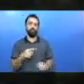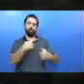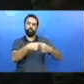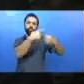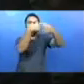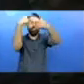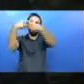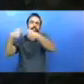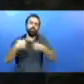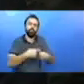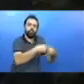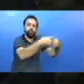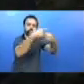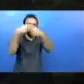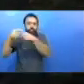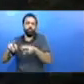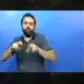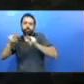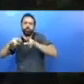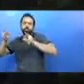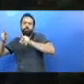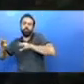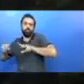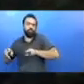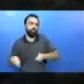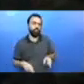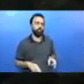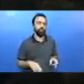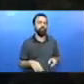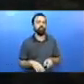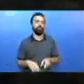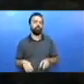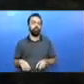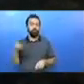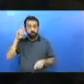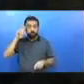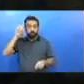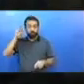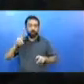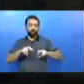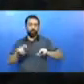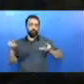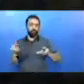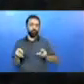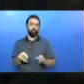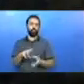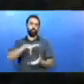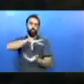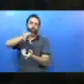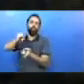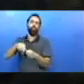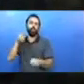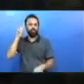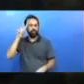com pessoas, né? Como eu falei, que tem culturas diferentes, tradições diferentes e histórias diferentes. Todas essas histórias se reuniram